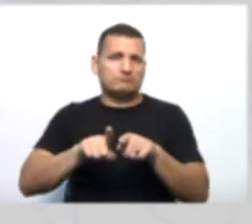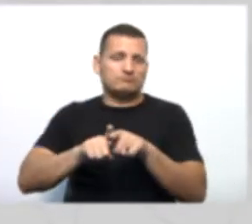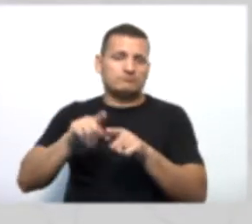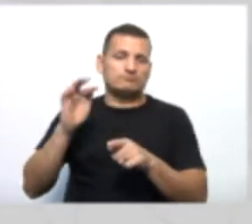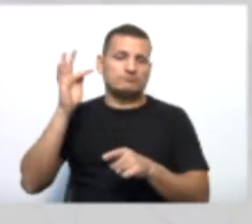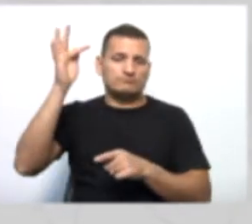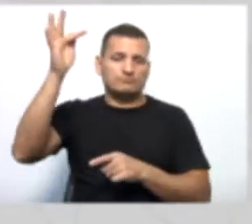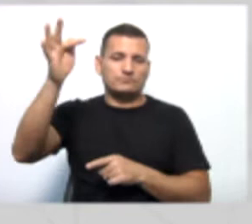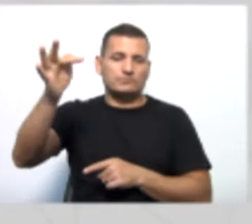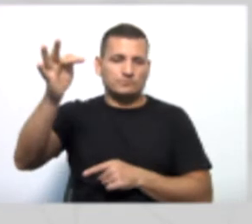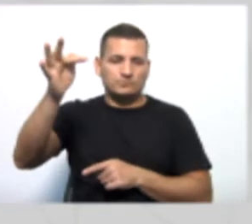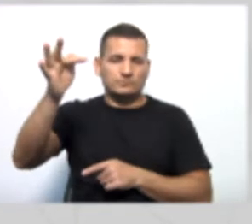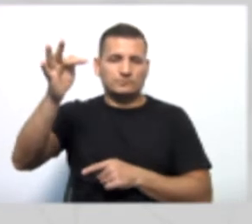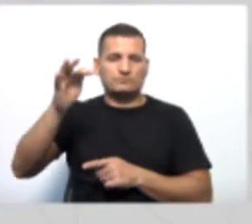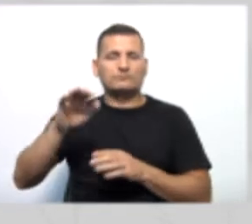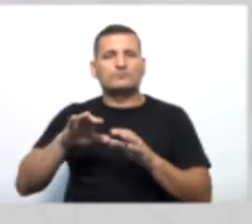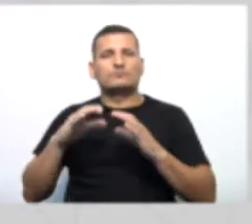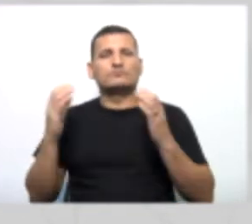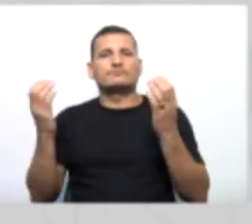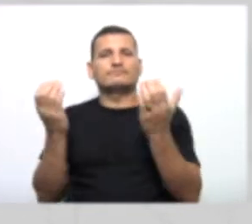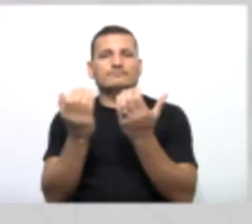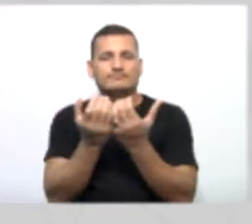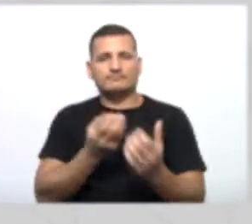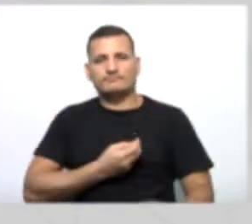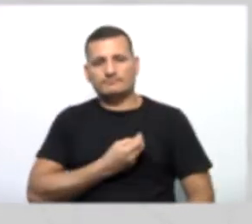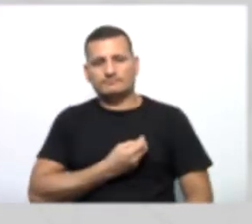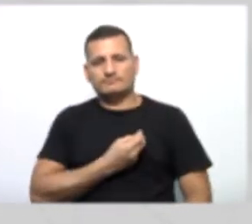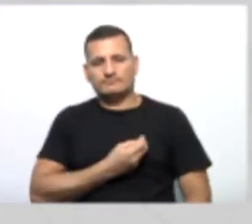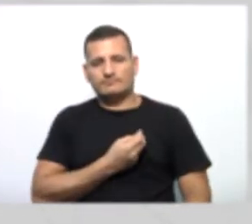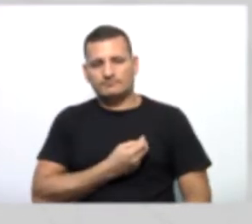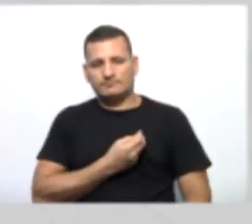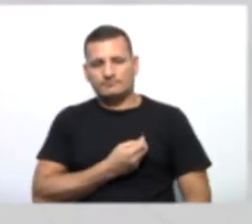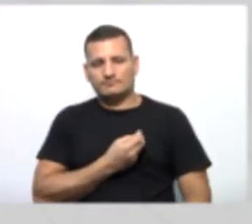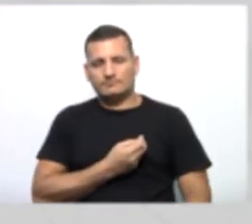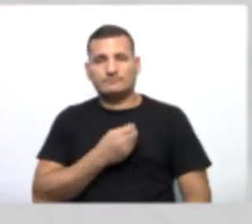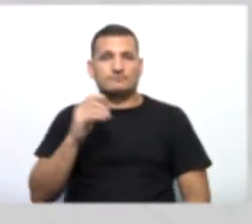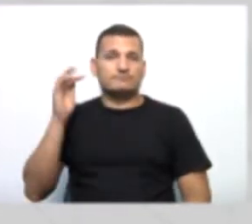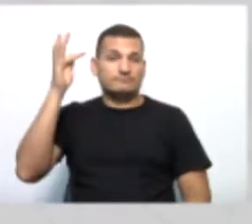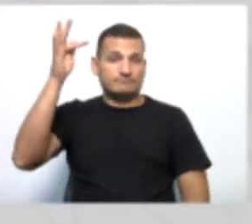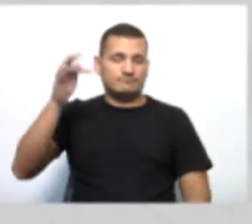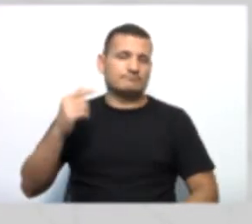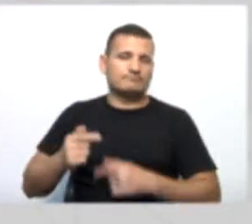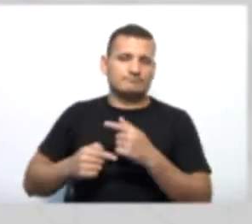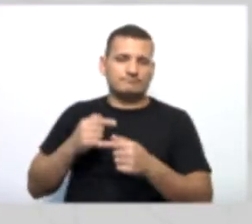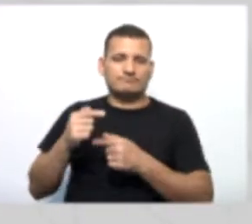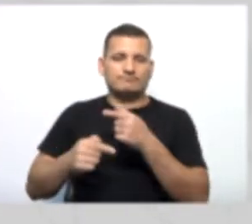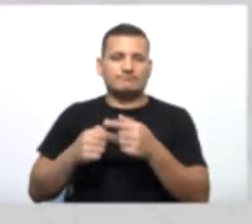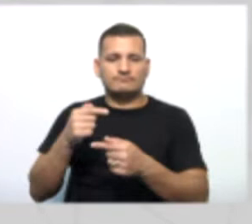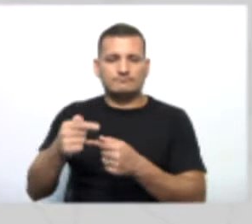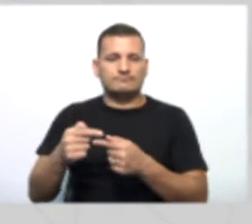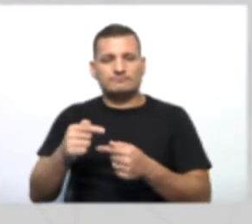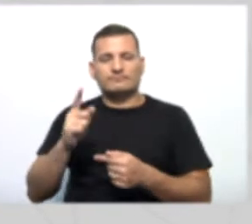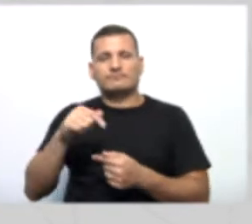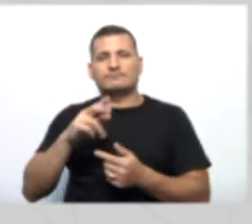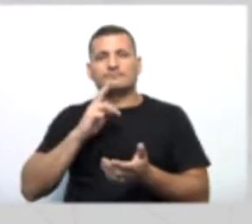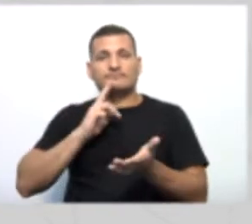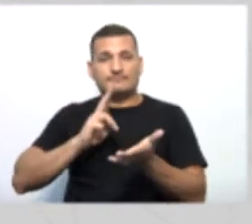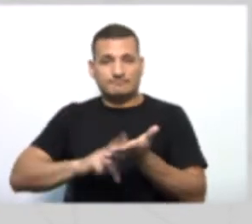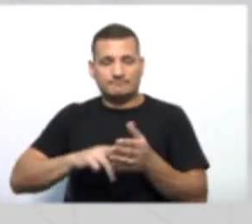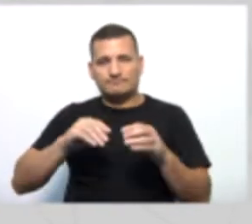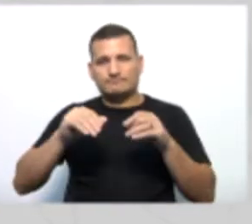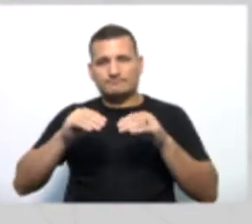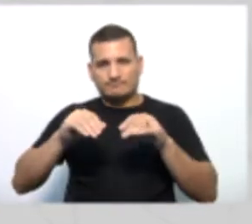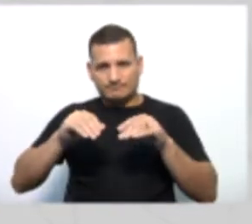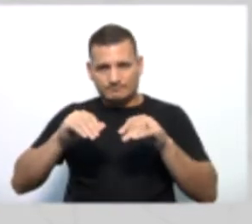futuro, com a grande comunidade da vida, olha aí, e com as futuras gerações. Essa aqui é a Carta da Terra que